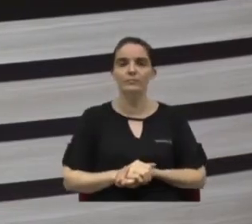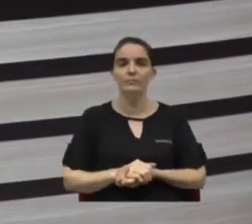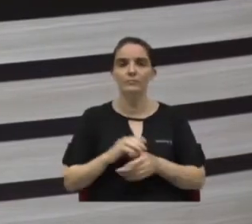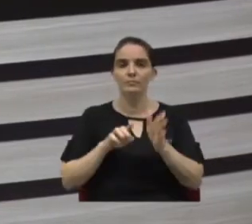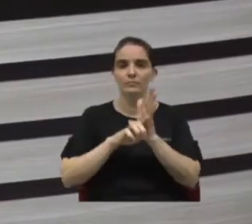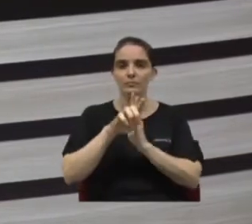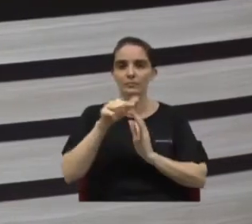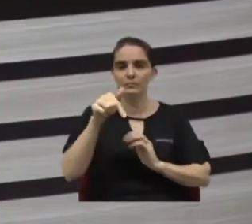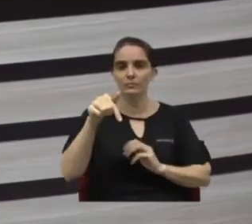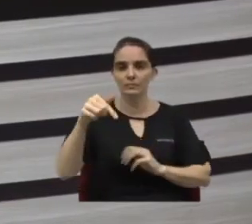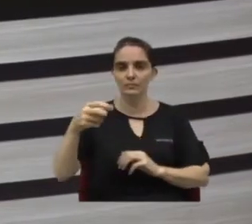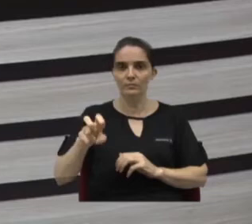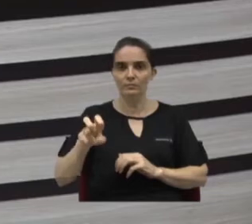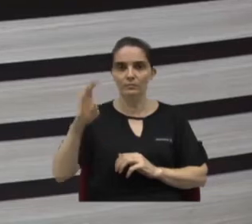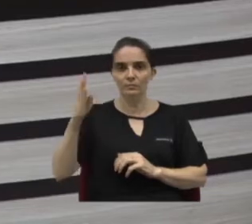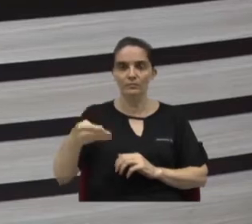Requerimento